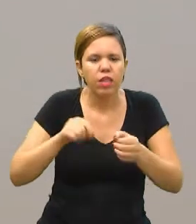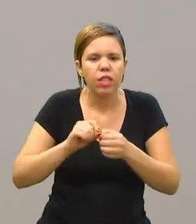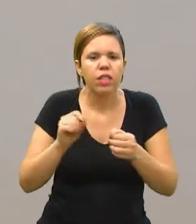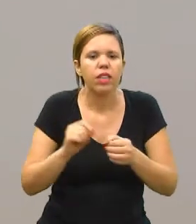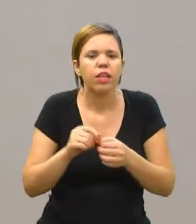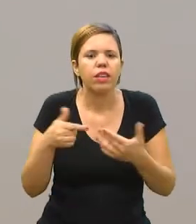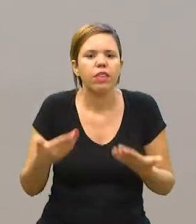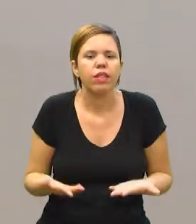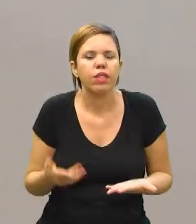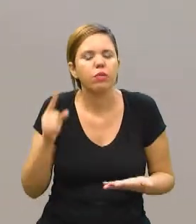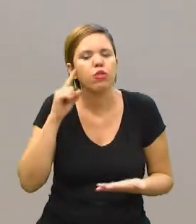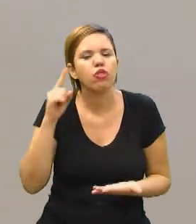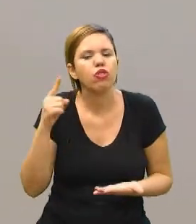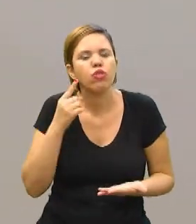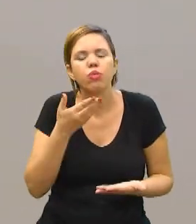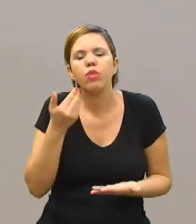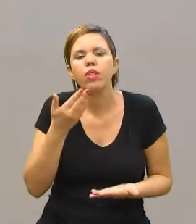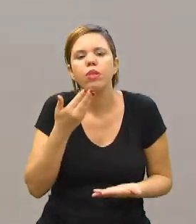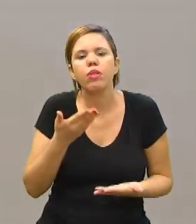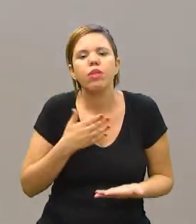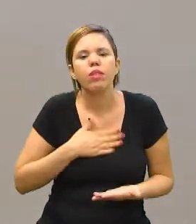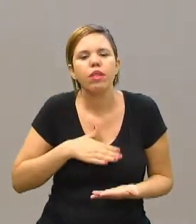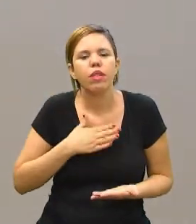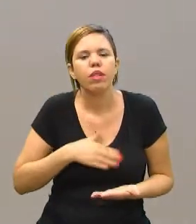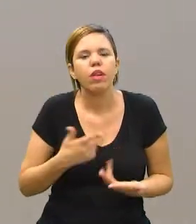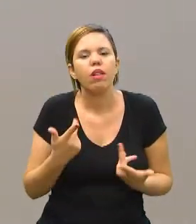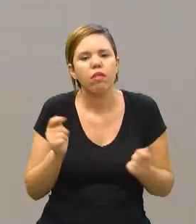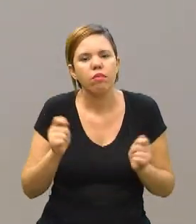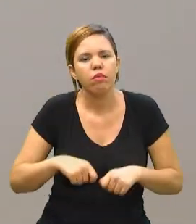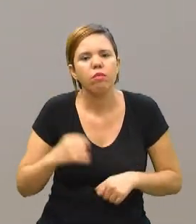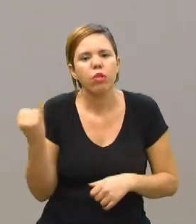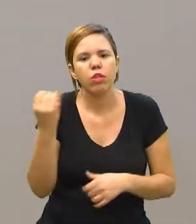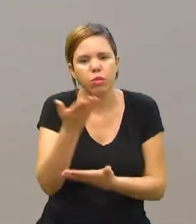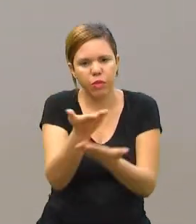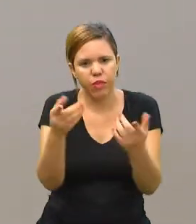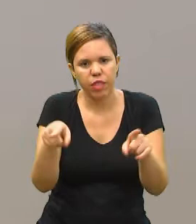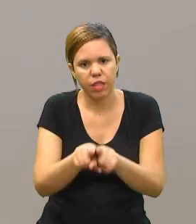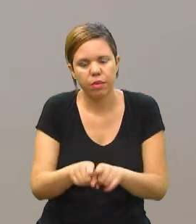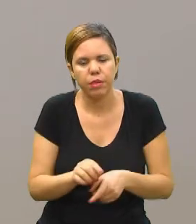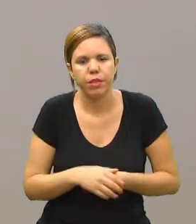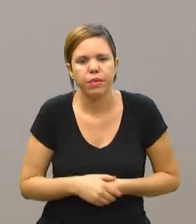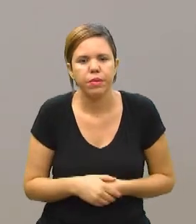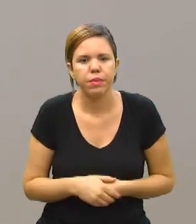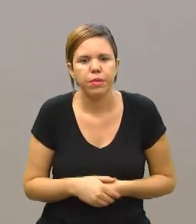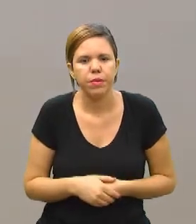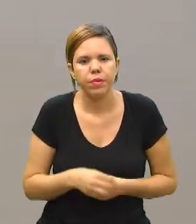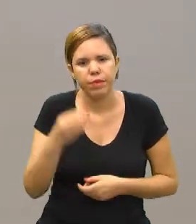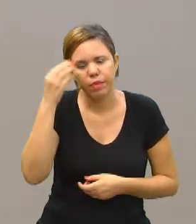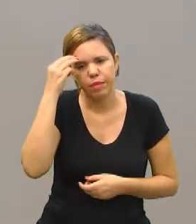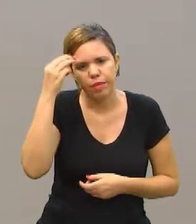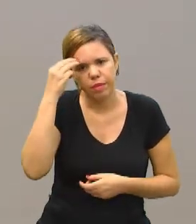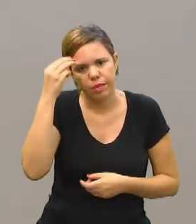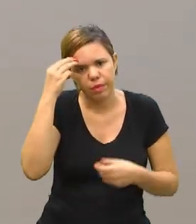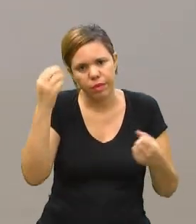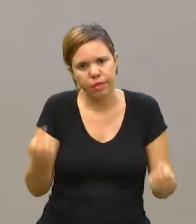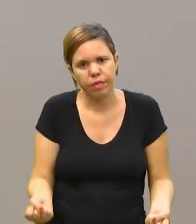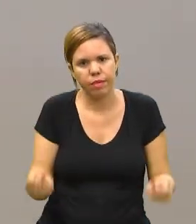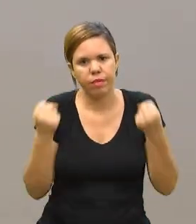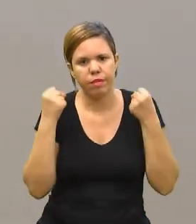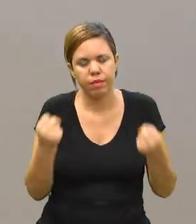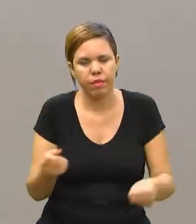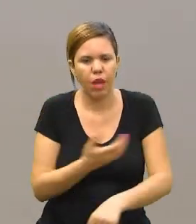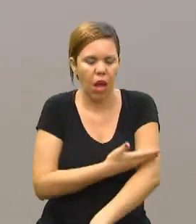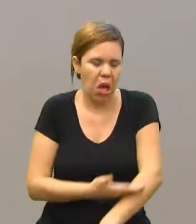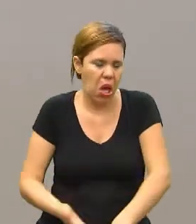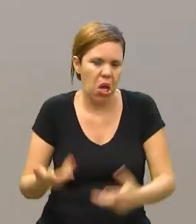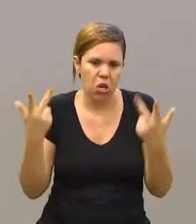que eu tenho feito para os meus dias serem mais fáceis e pode ser que faça sentido aí para você também. Meditação e exercício físico